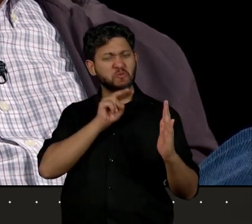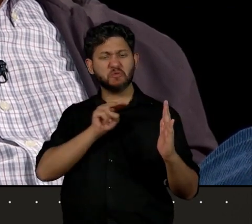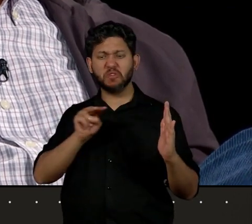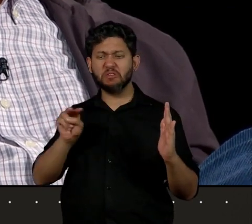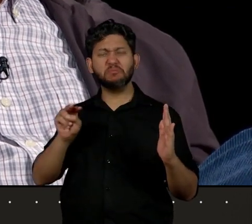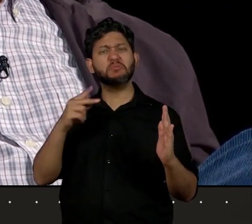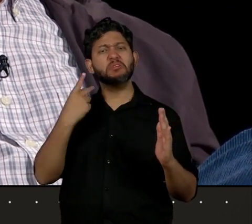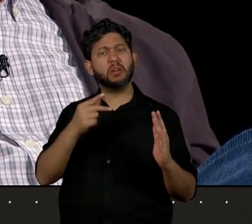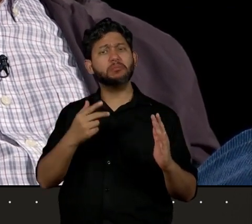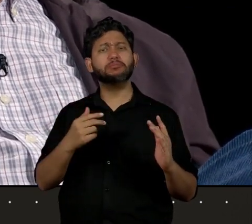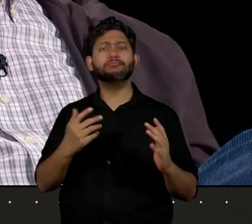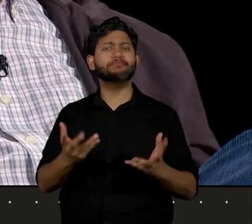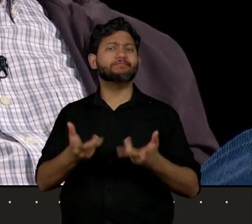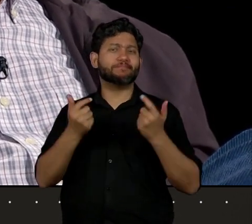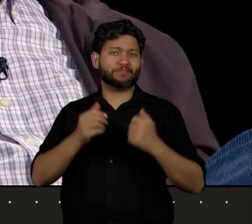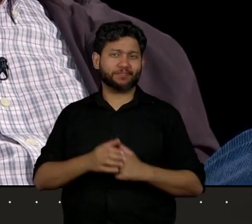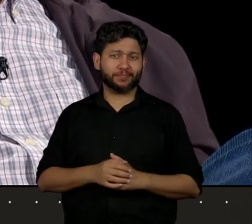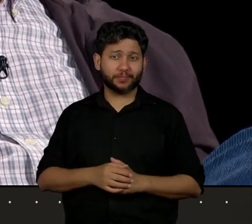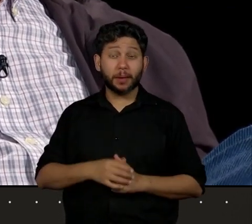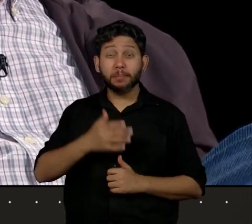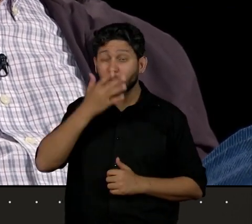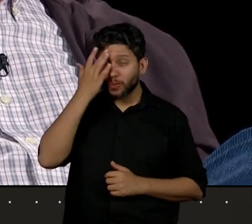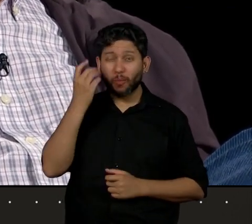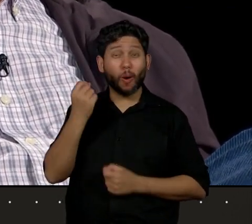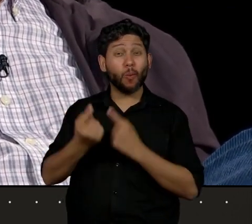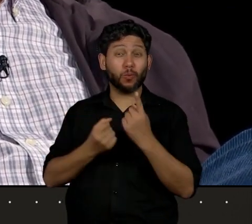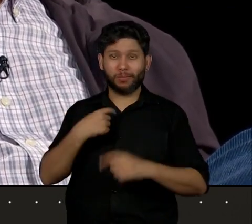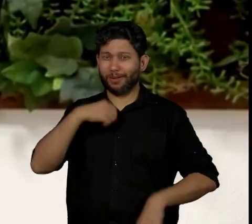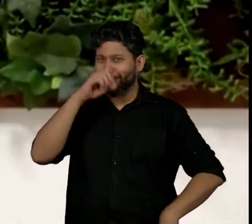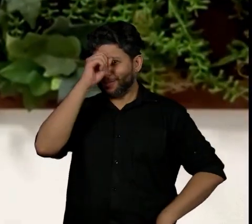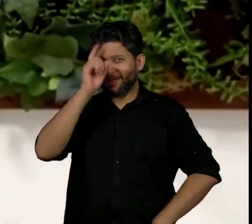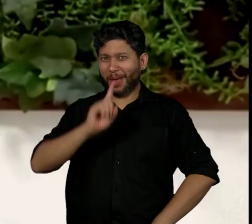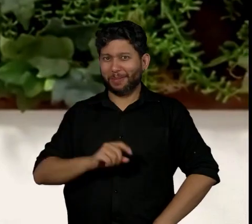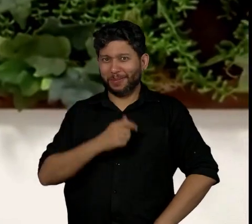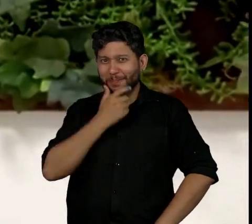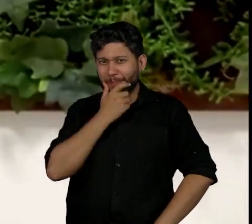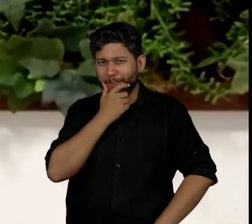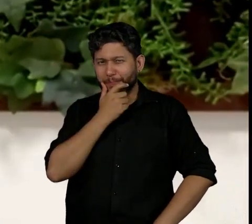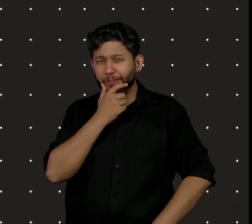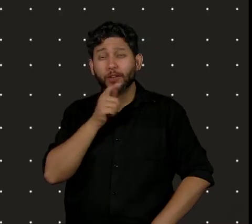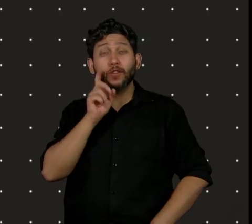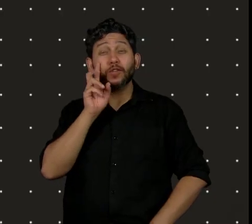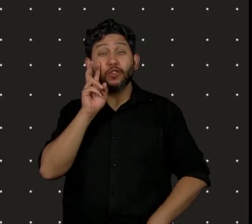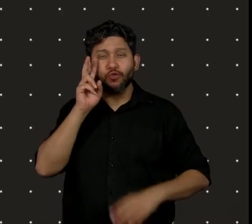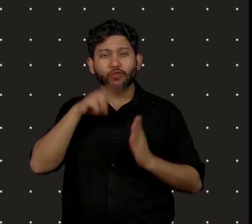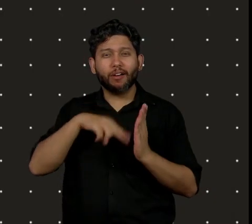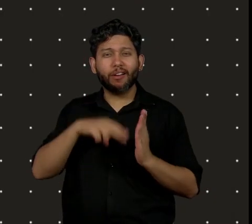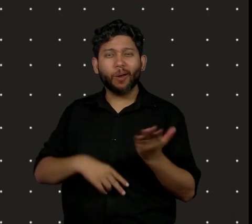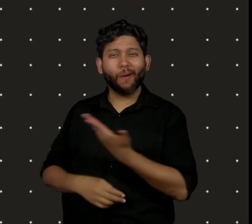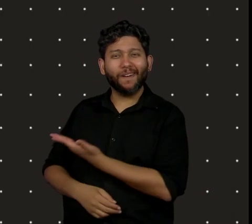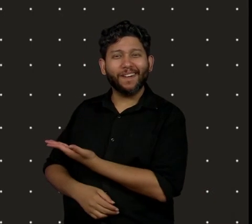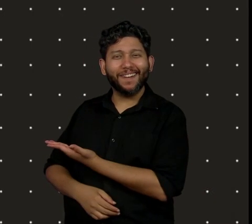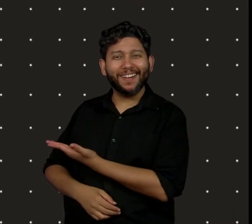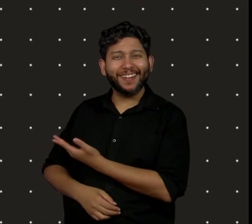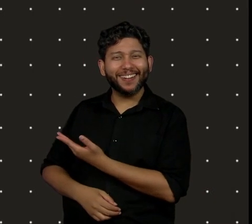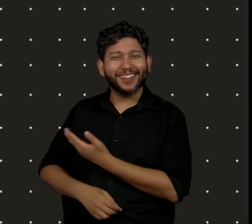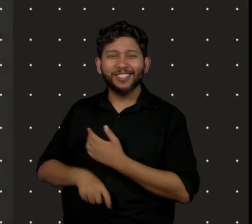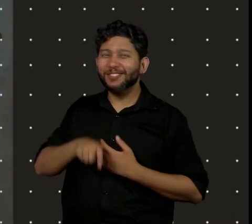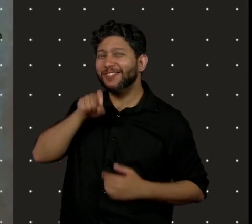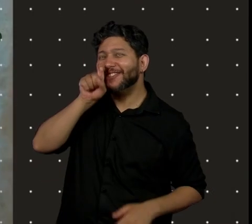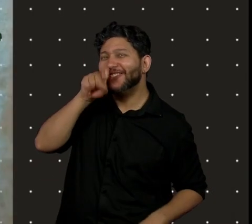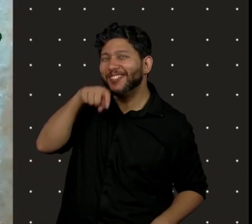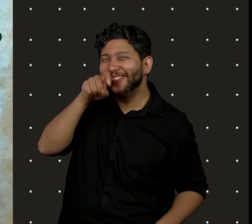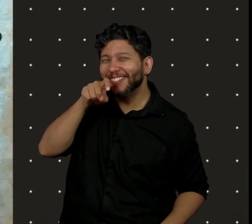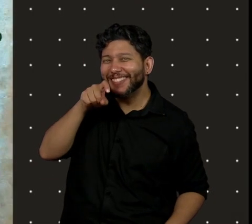vão saber agora, hein? O país inteiro, Paulinho. Quantos de vocês já leram Zé Carioca, por exemplo? Pois